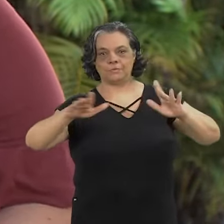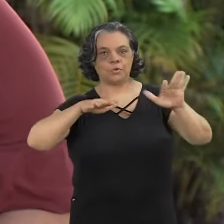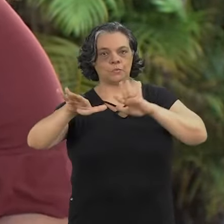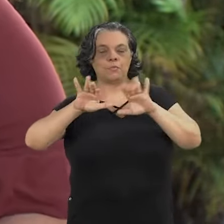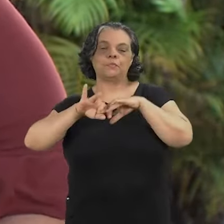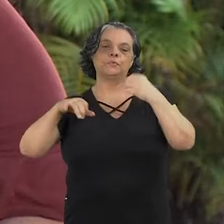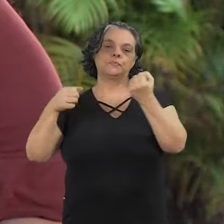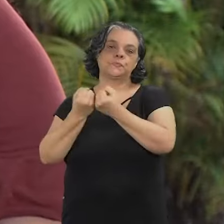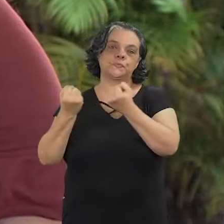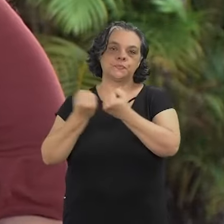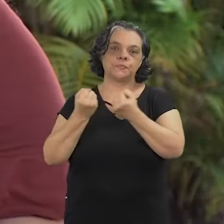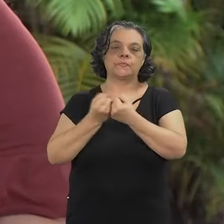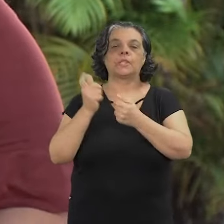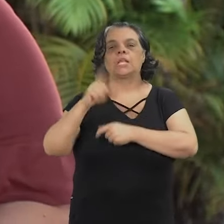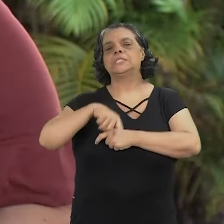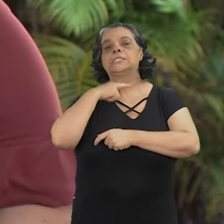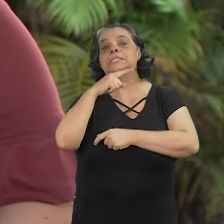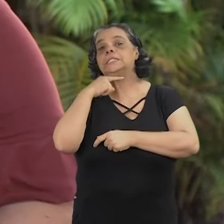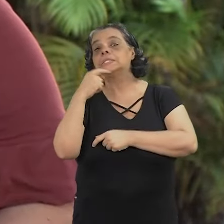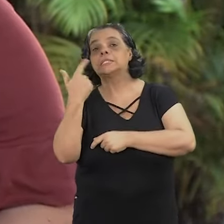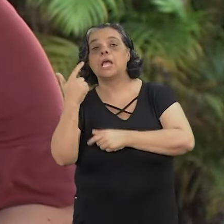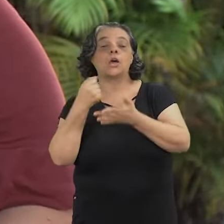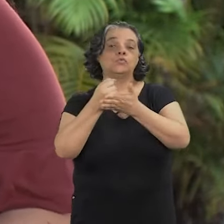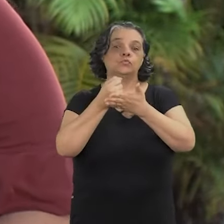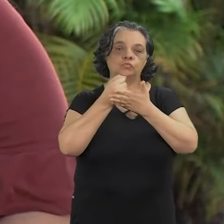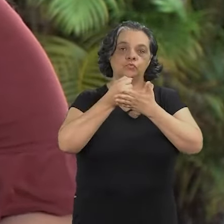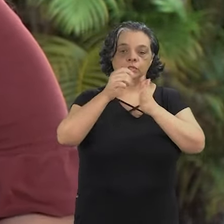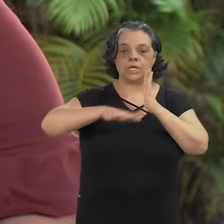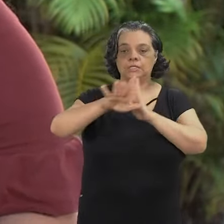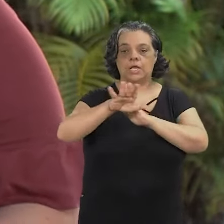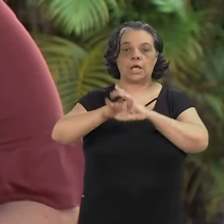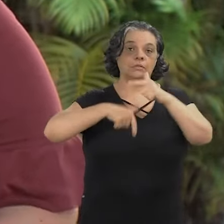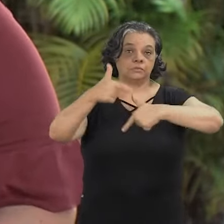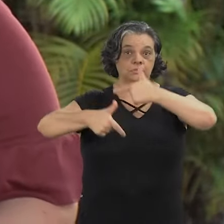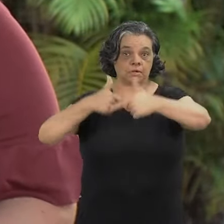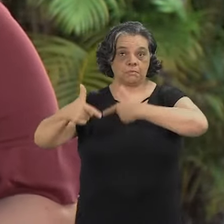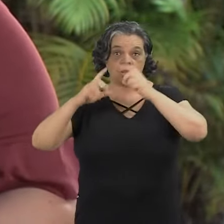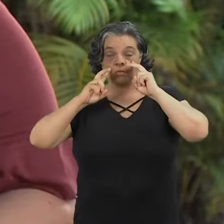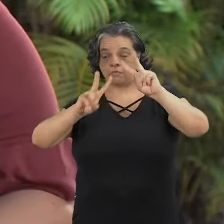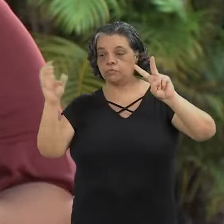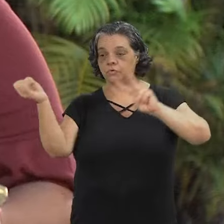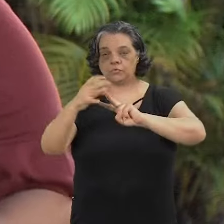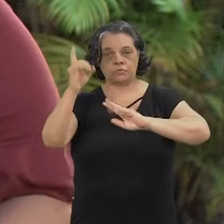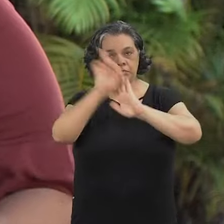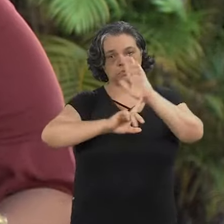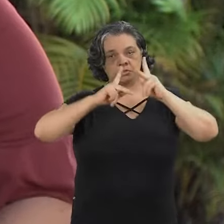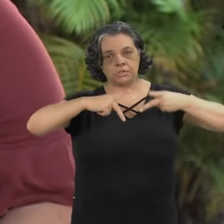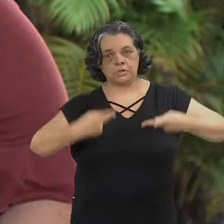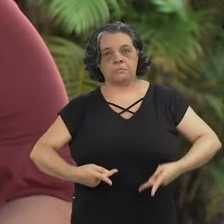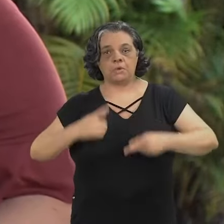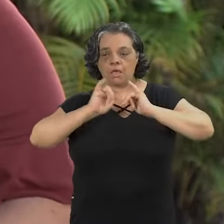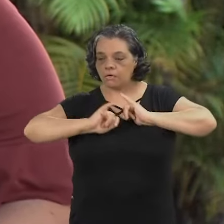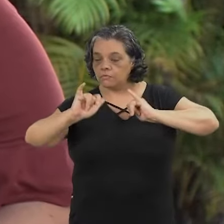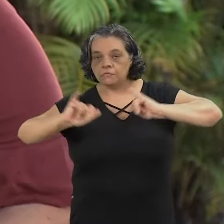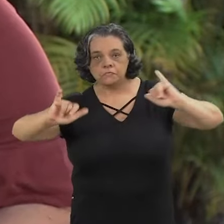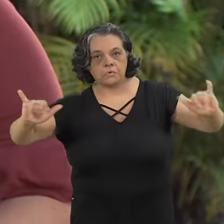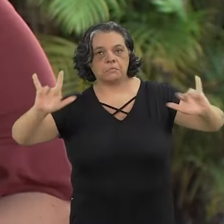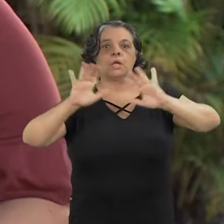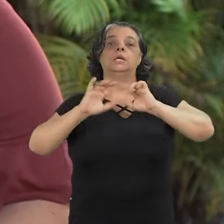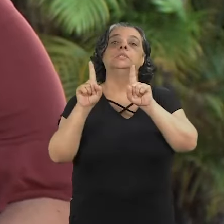diferente nos movimentos sociais sem muitos recursos o terceiro setor atua se baseando em uma nova visão de direitos humanos para